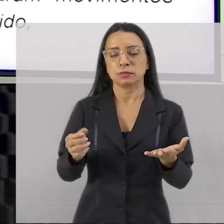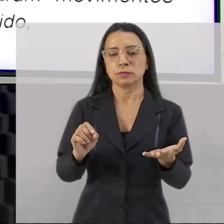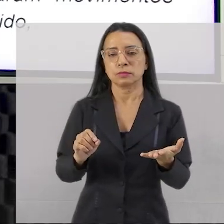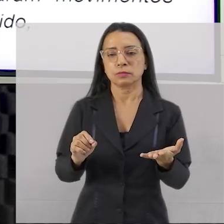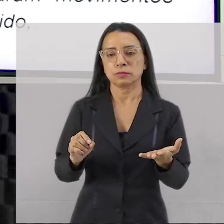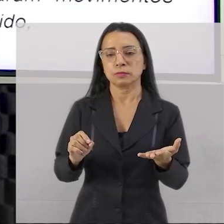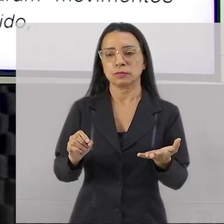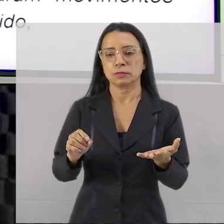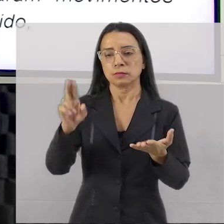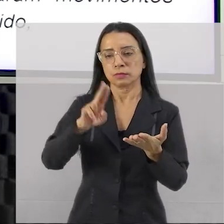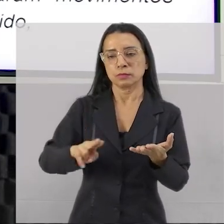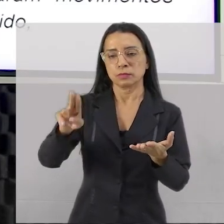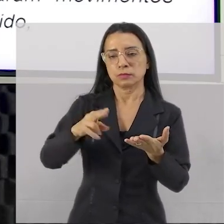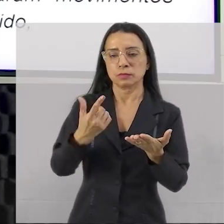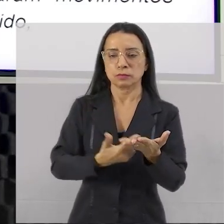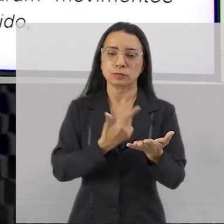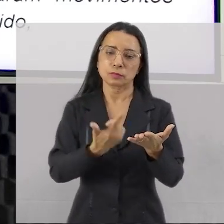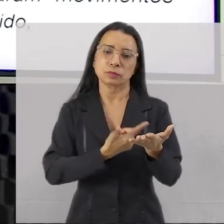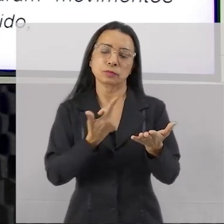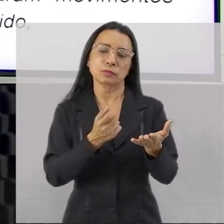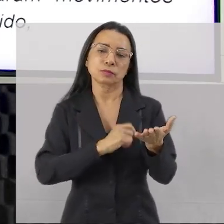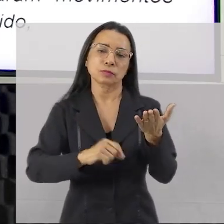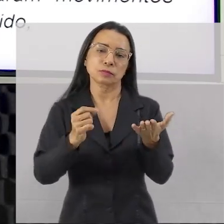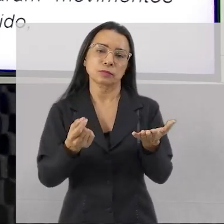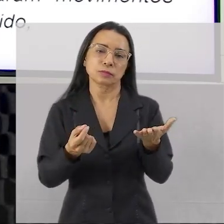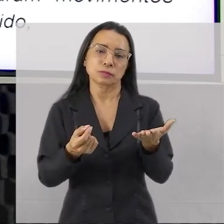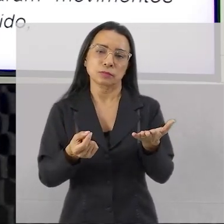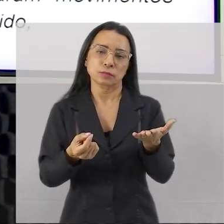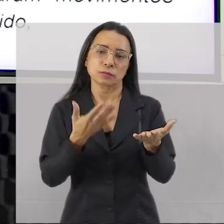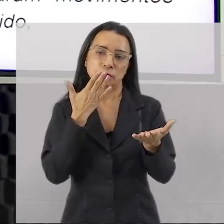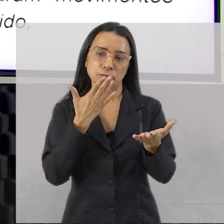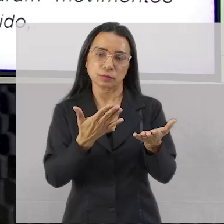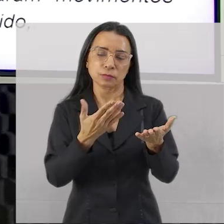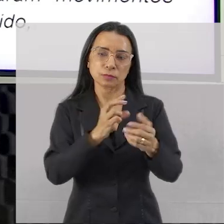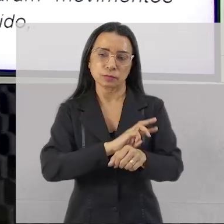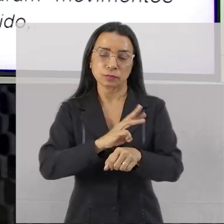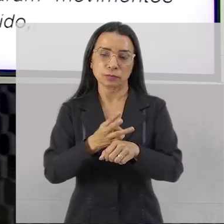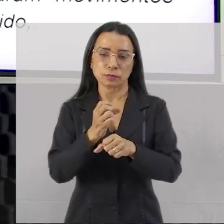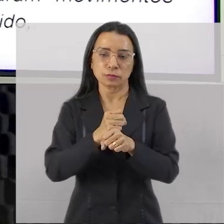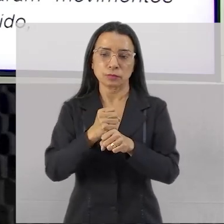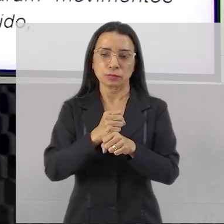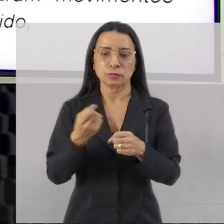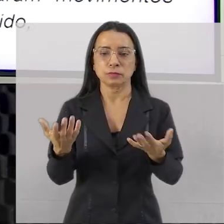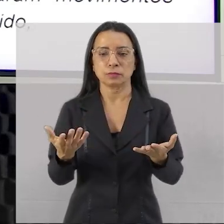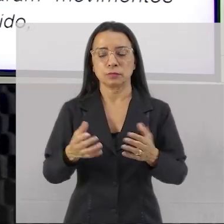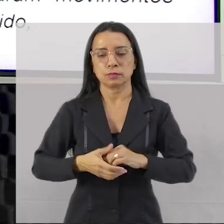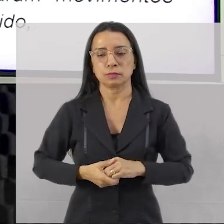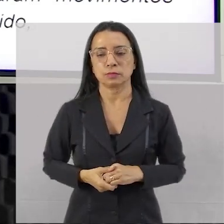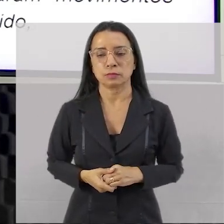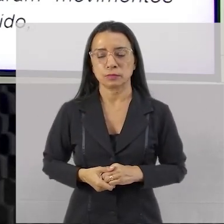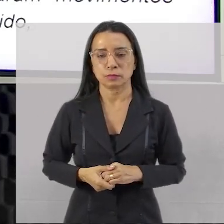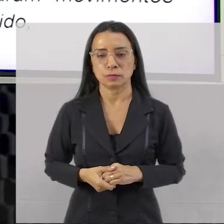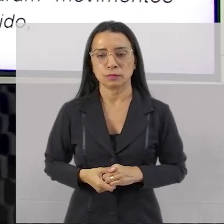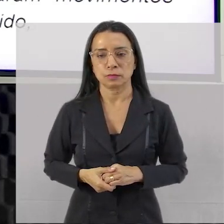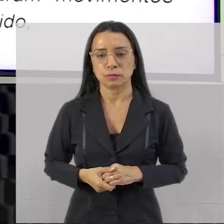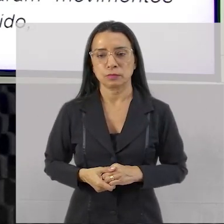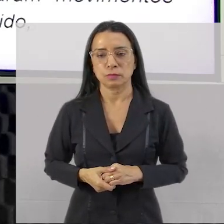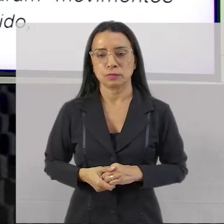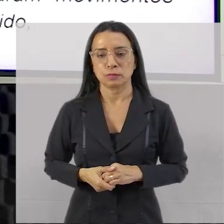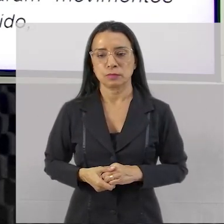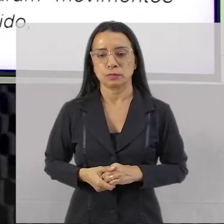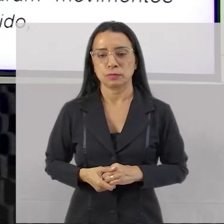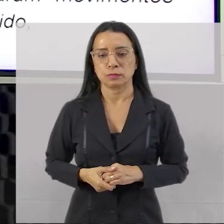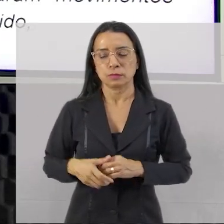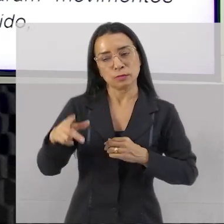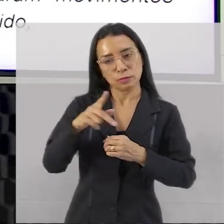utilizar um dos livros sugeridos pela UEMA no ano, que foi Perto do Coração Selvagem. Jimmy, devo